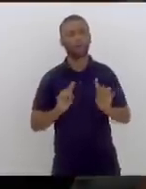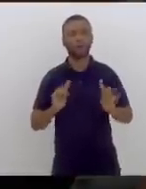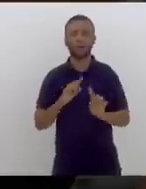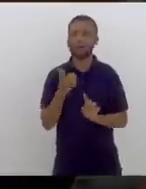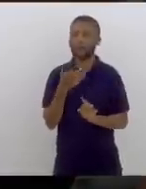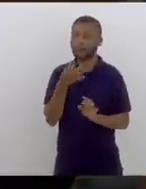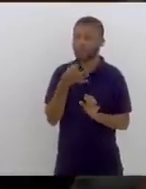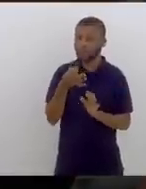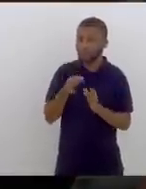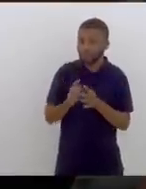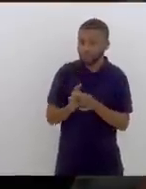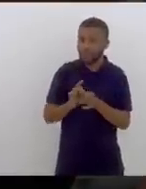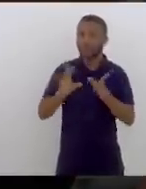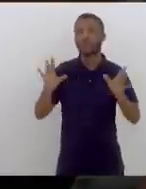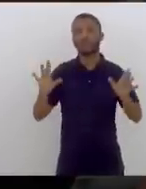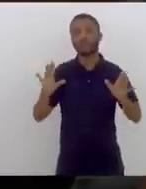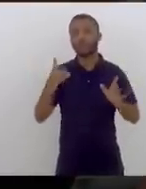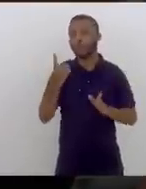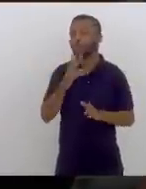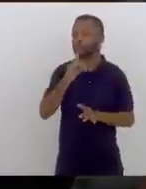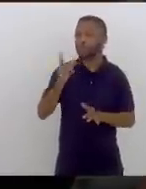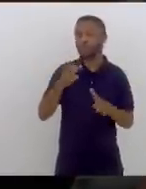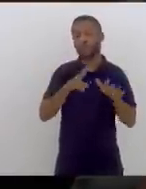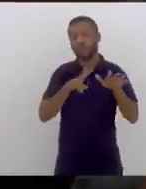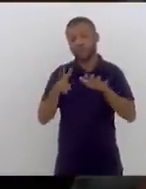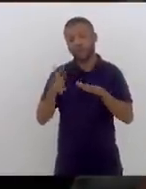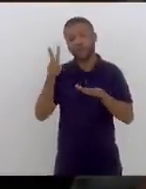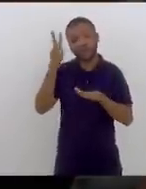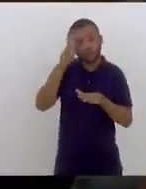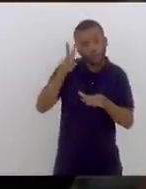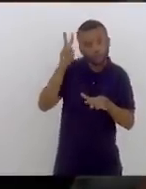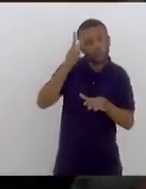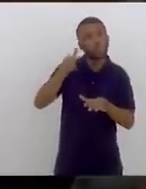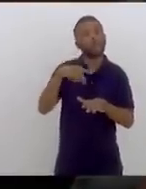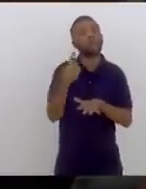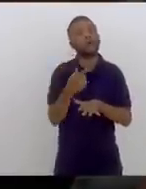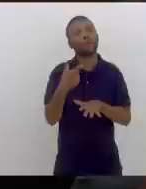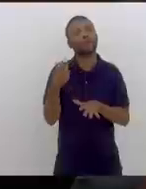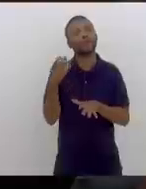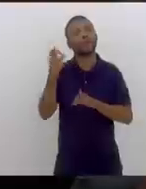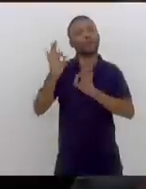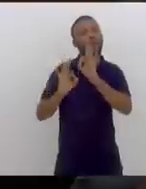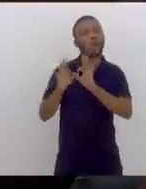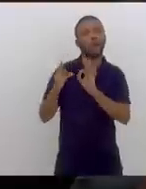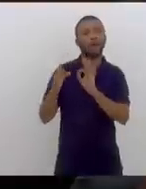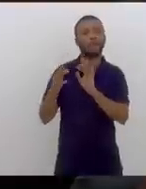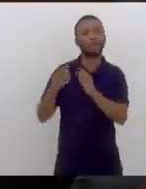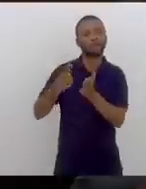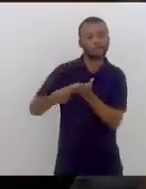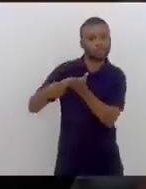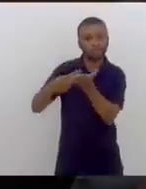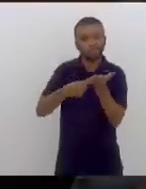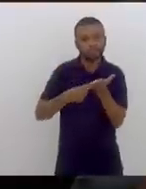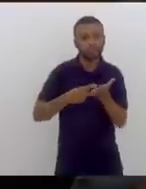o nosso escritório à disposição pelo menos um dia na semana ou dois a gente colocar lá os nossos